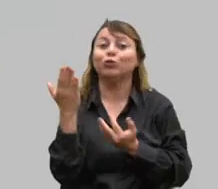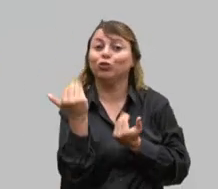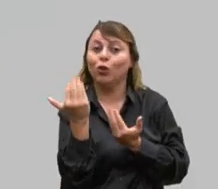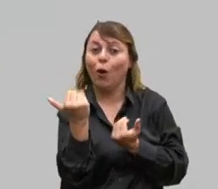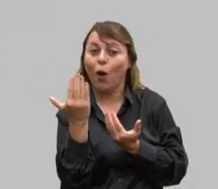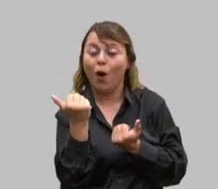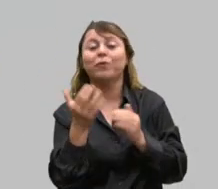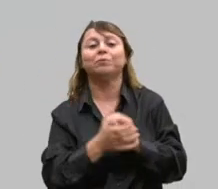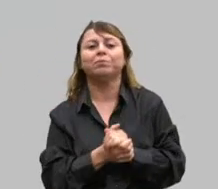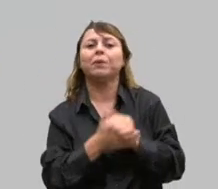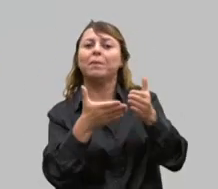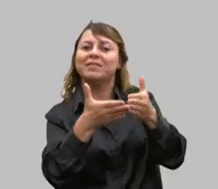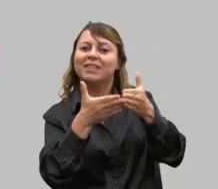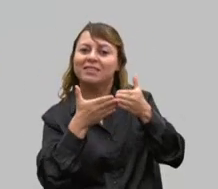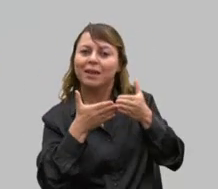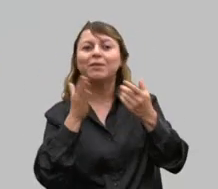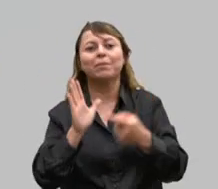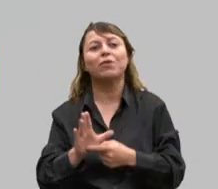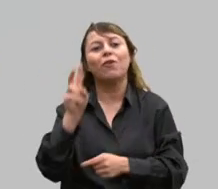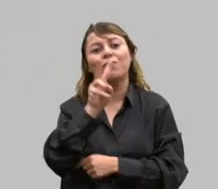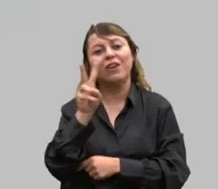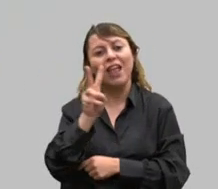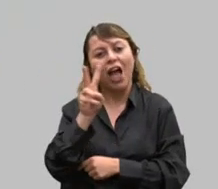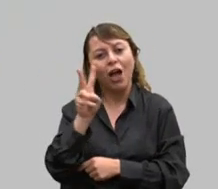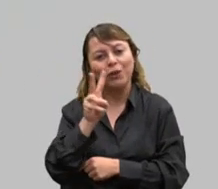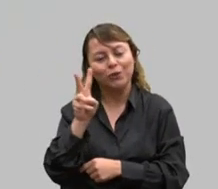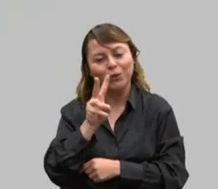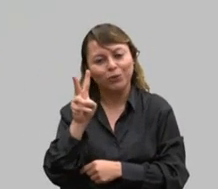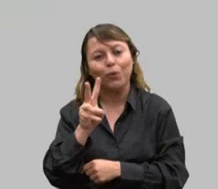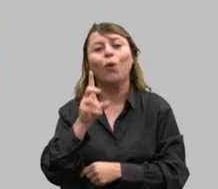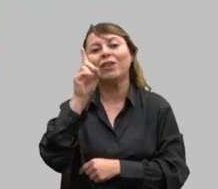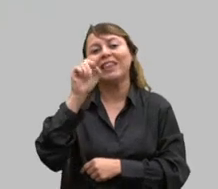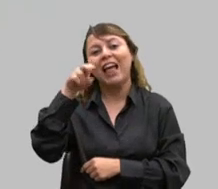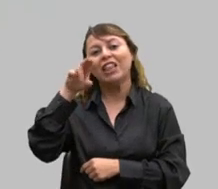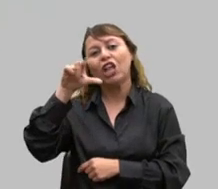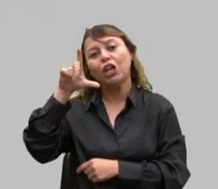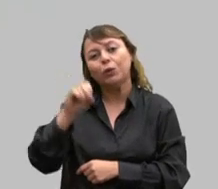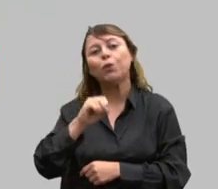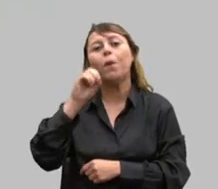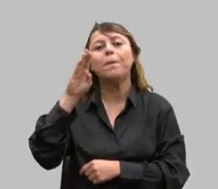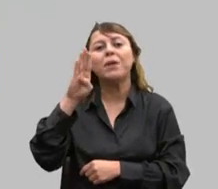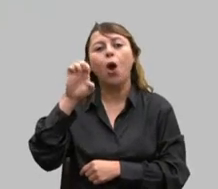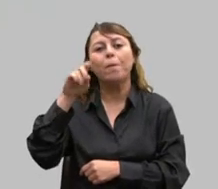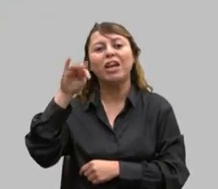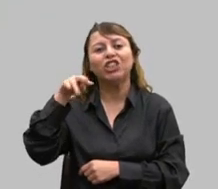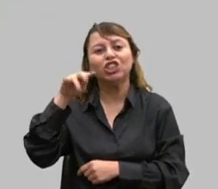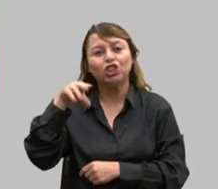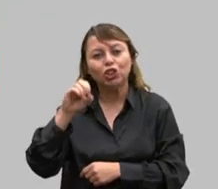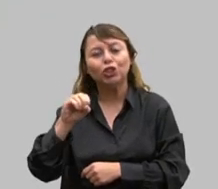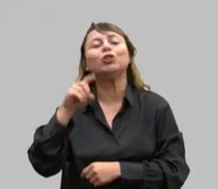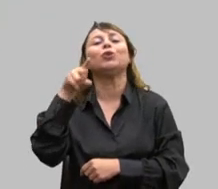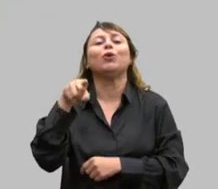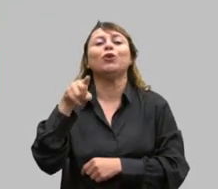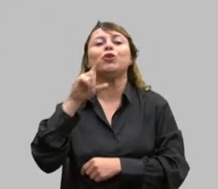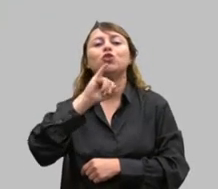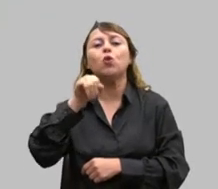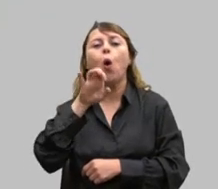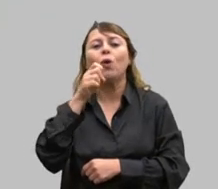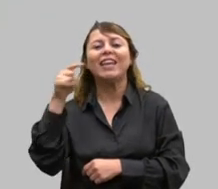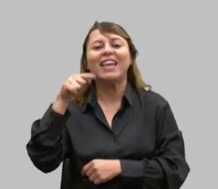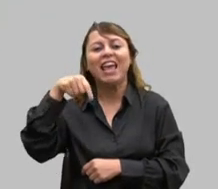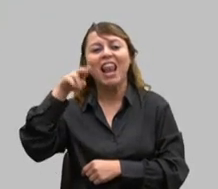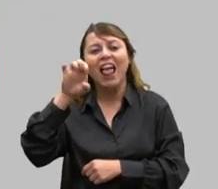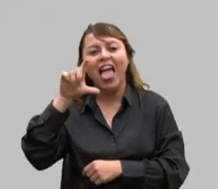para saudar também a presença do vereador Albertino do Danilo de Albertino Vereador João Guilherme de